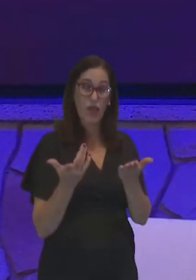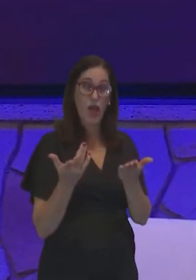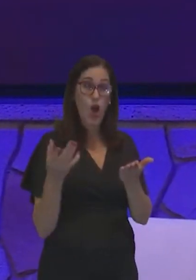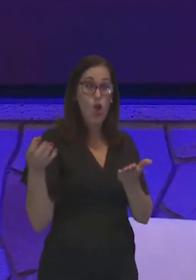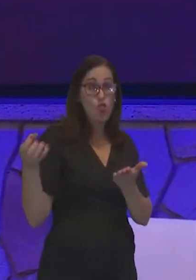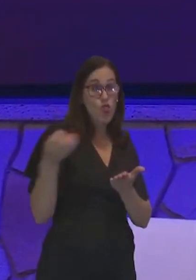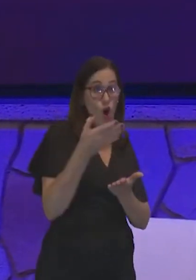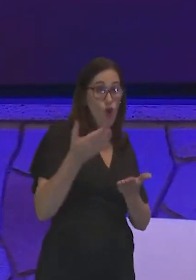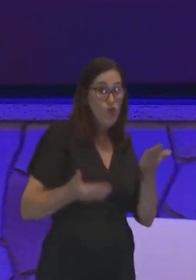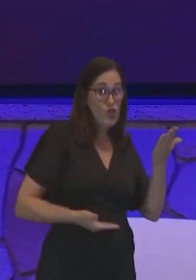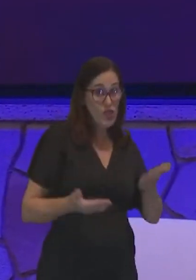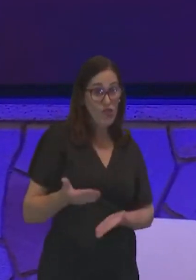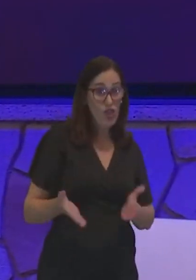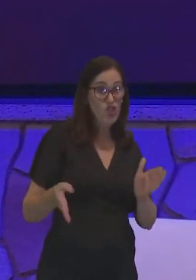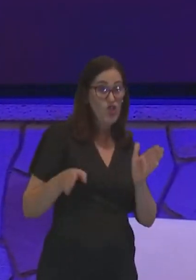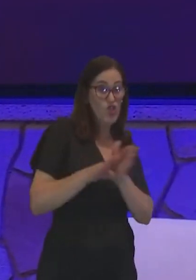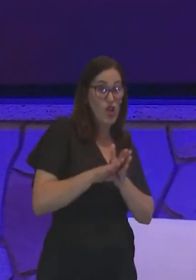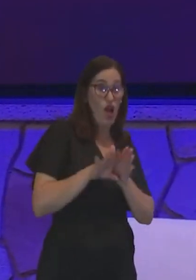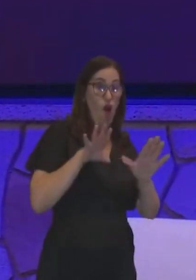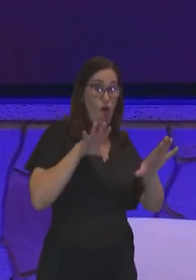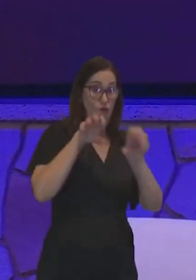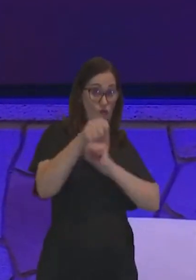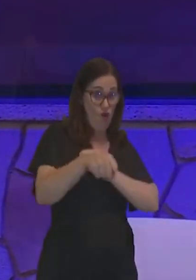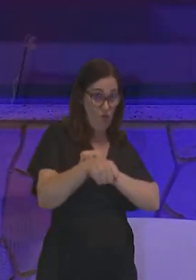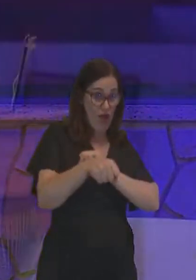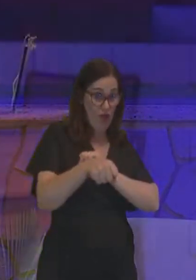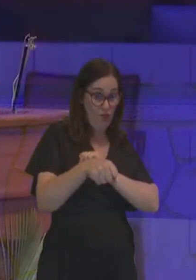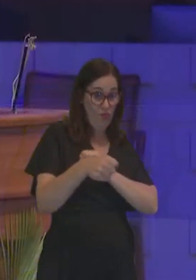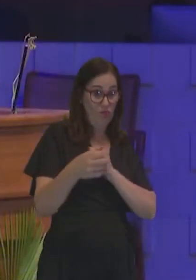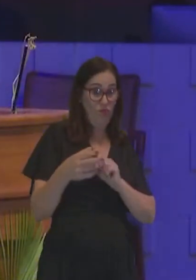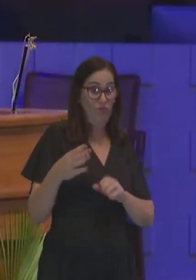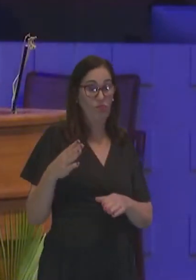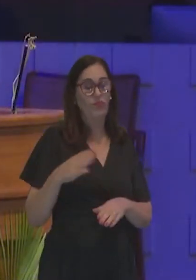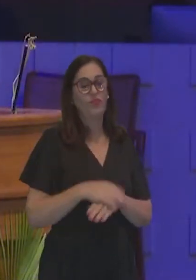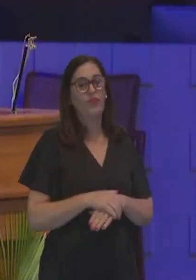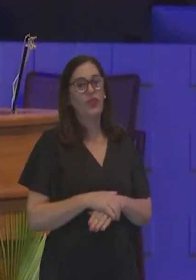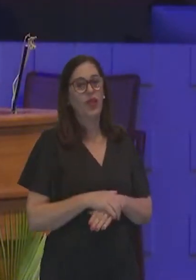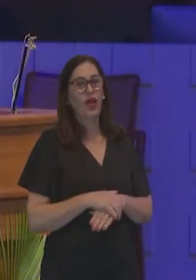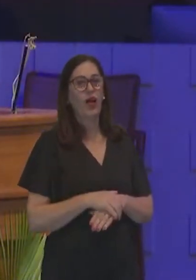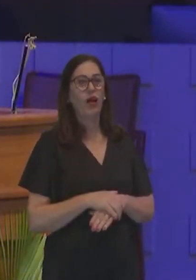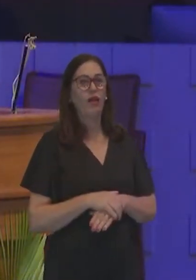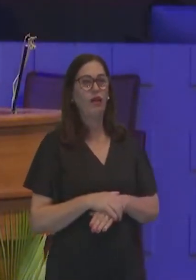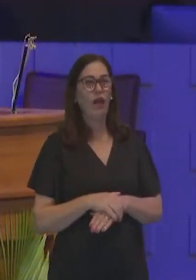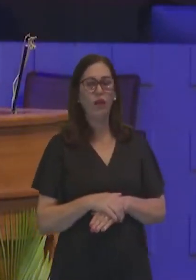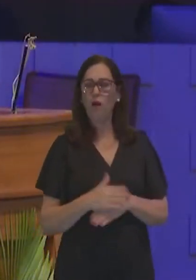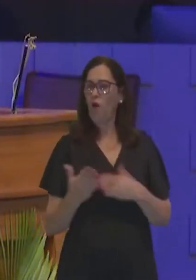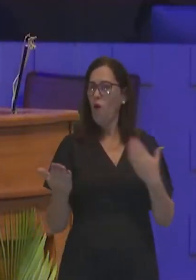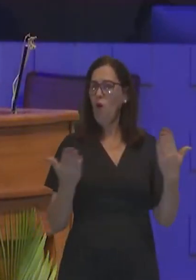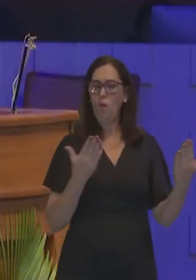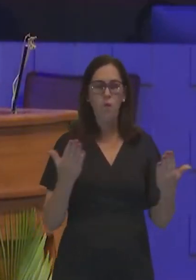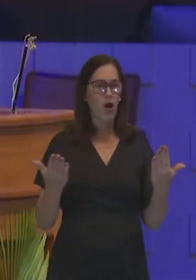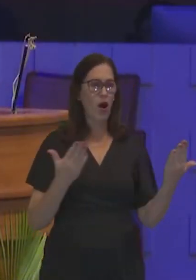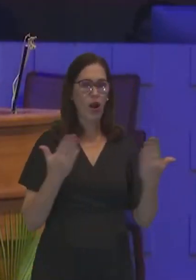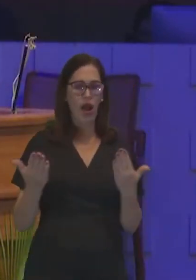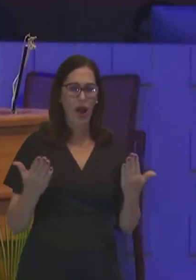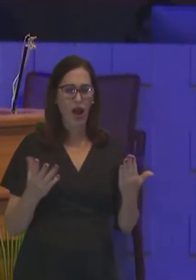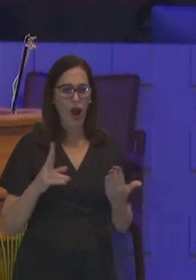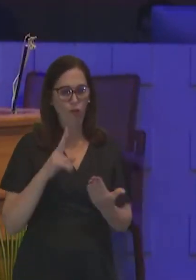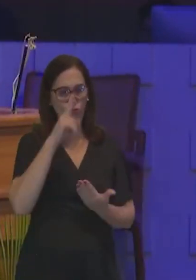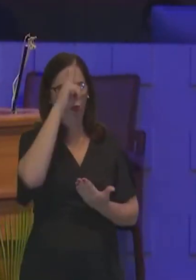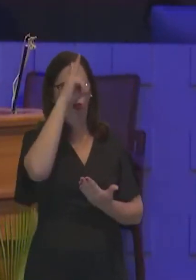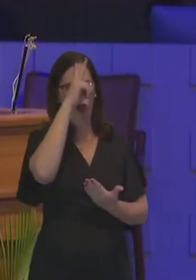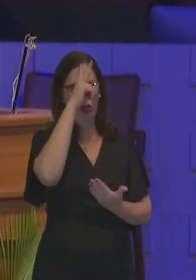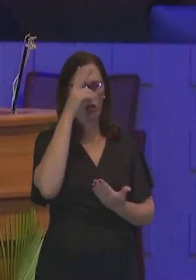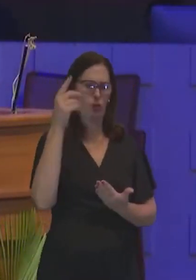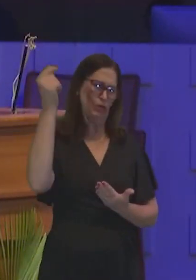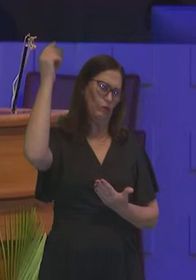novos funcionários que chegam, formados recentemente, querem medir forças com aqueles que já estão há muito tempo na